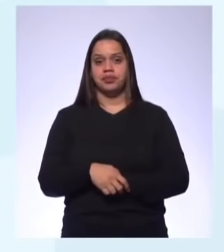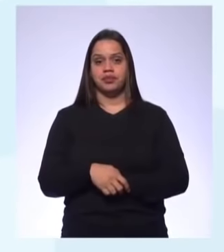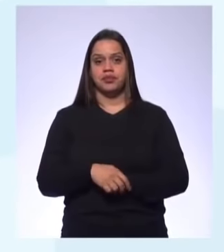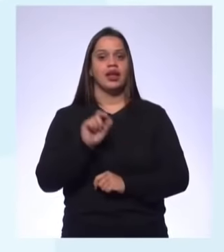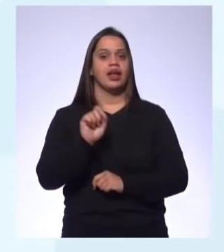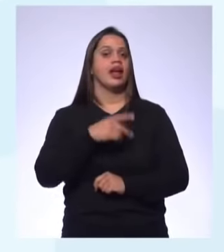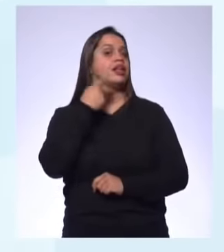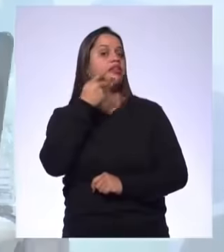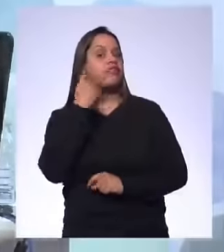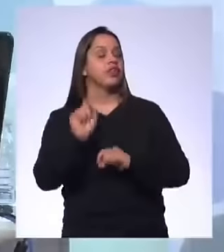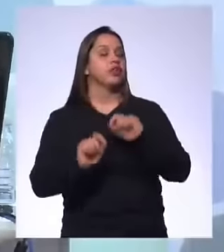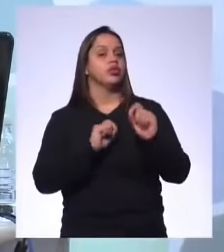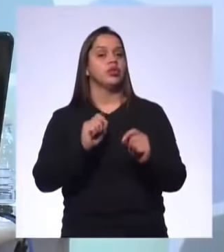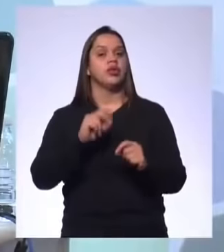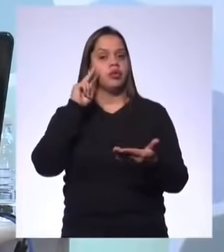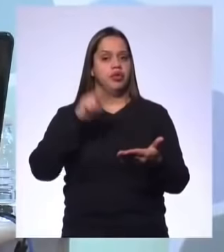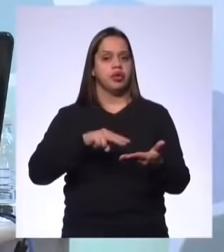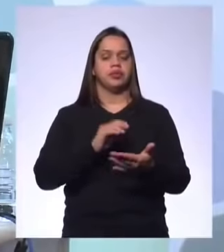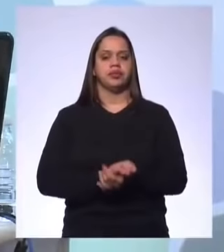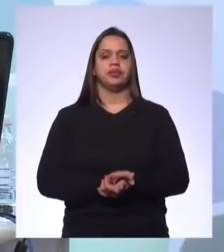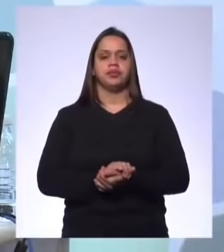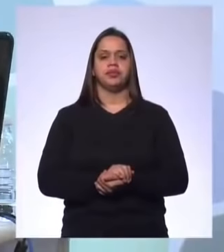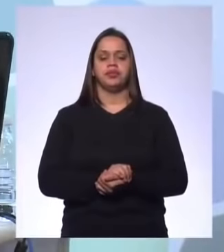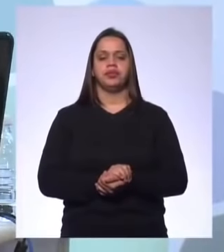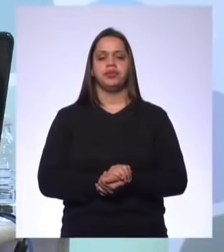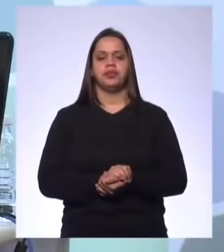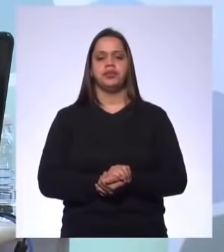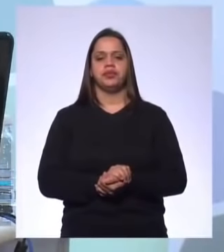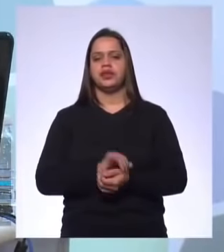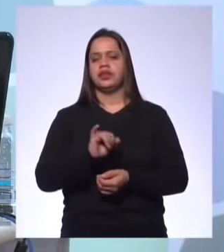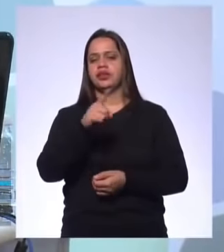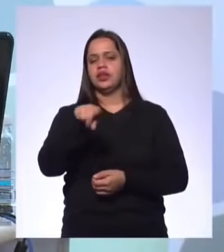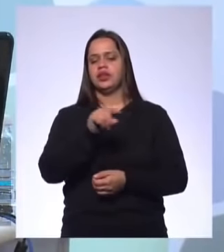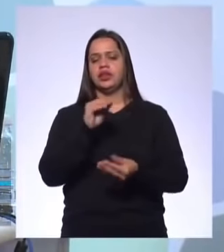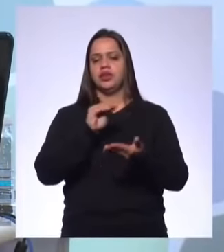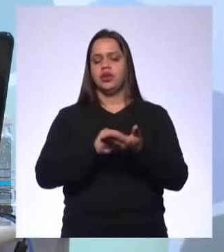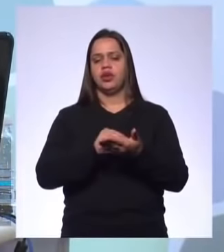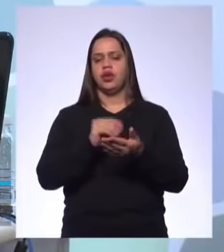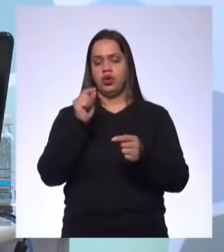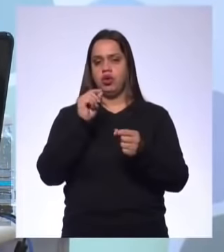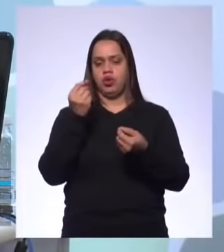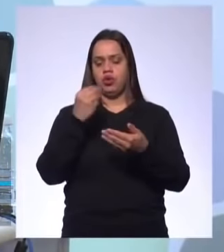estava falando o quê? Vamos ver se vocês colocam.